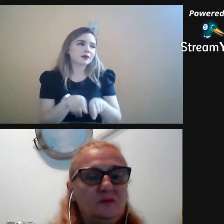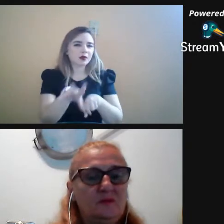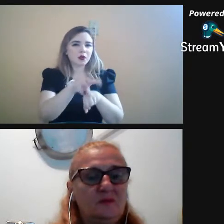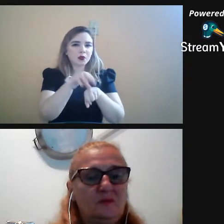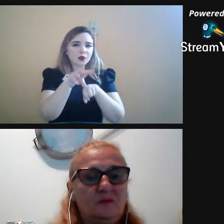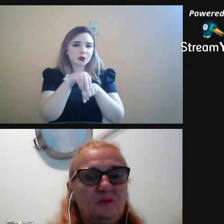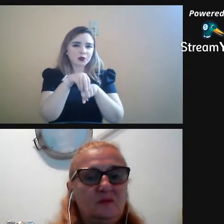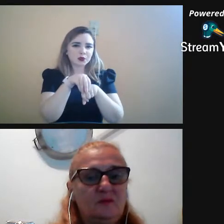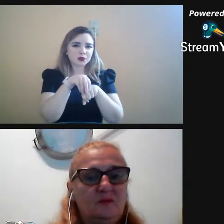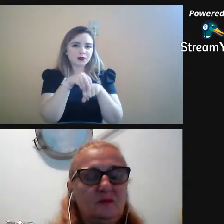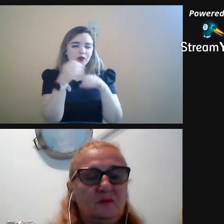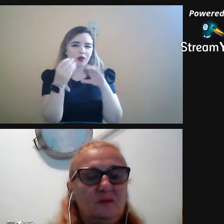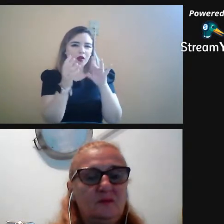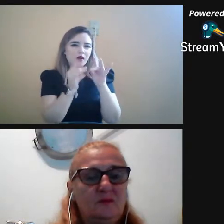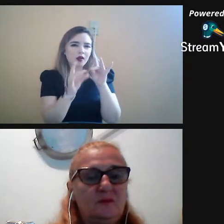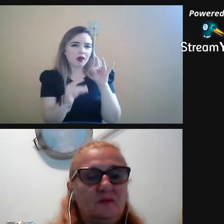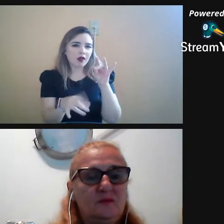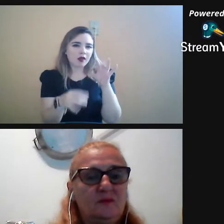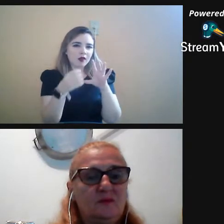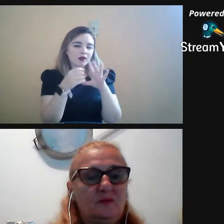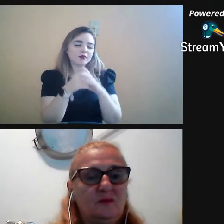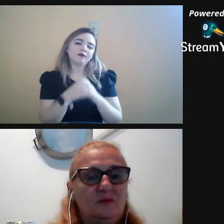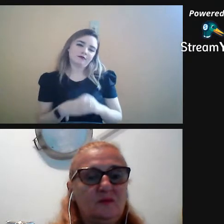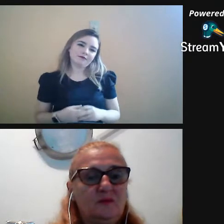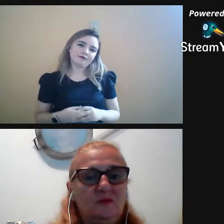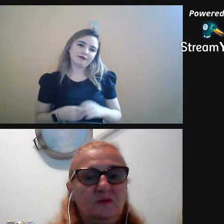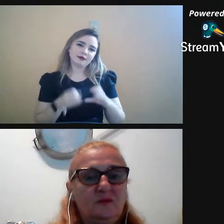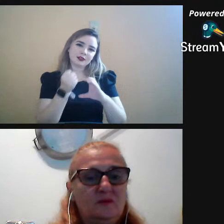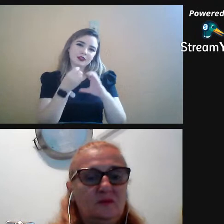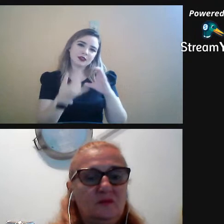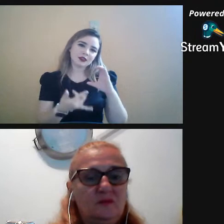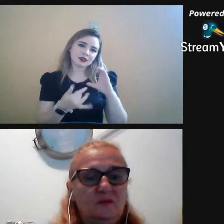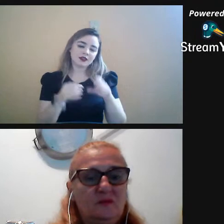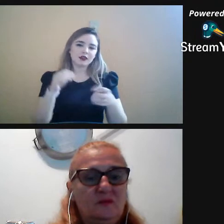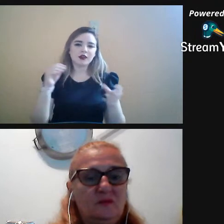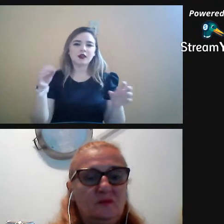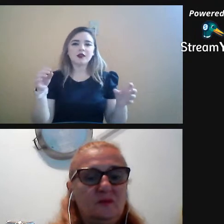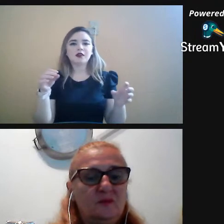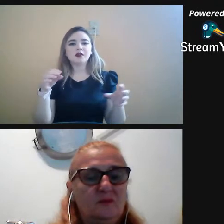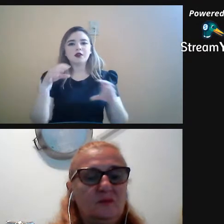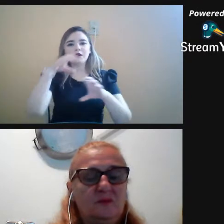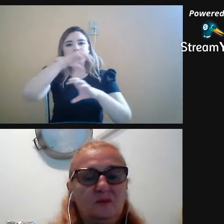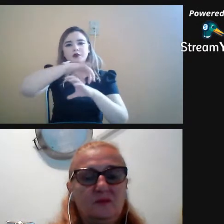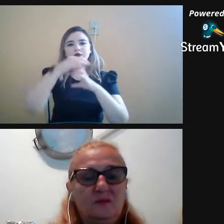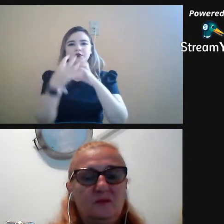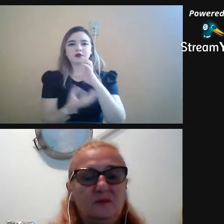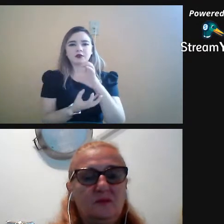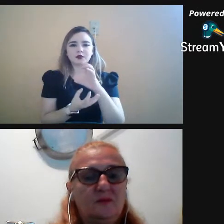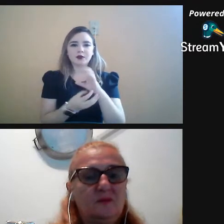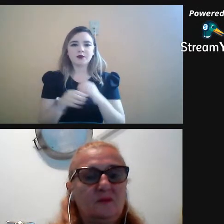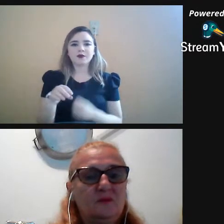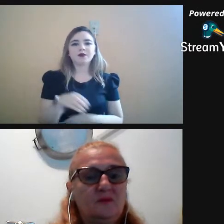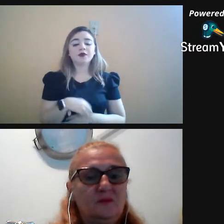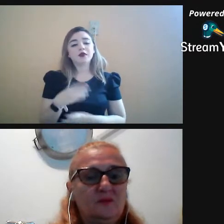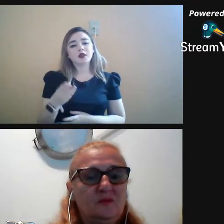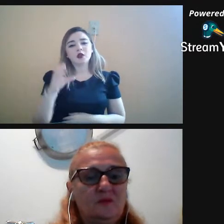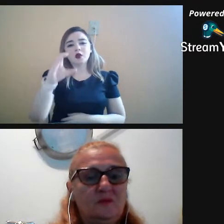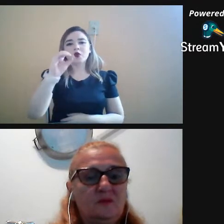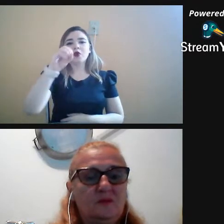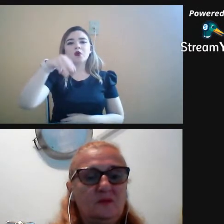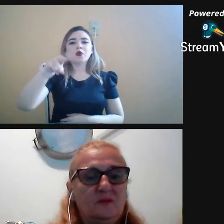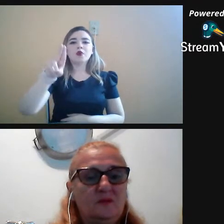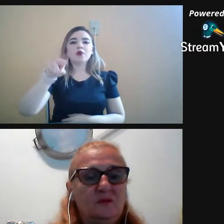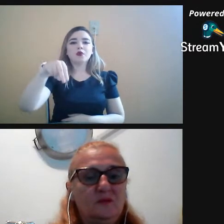com esses conceitos de ecologia. Tá? Então, eu estava falando de comunidade. Comunidade, então, é o conjunto